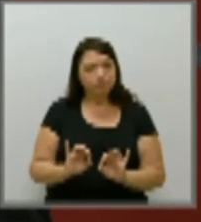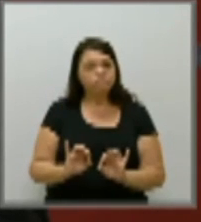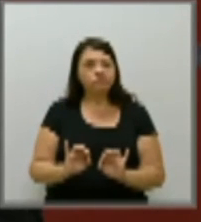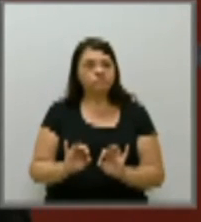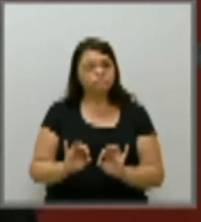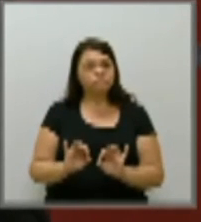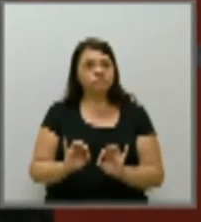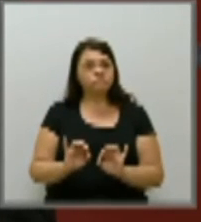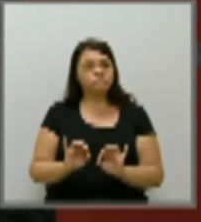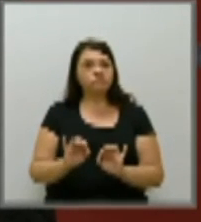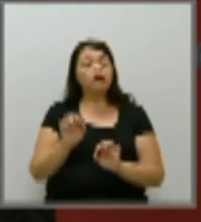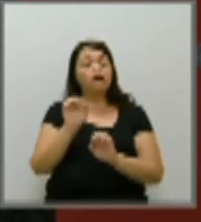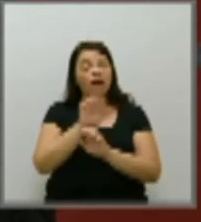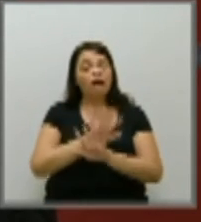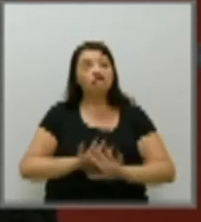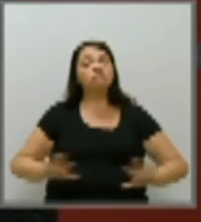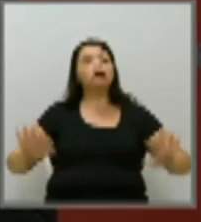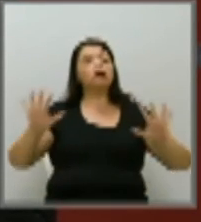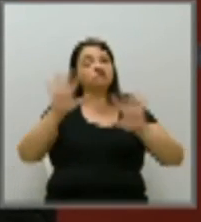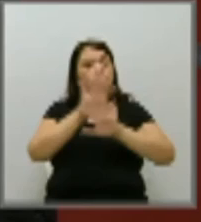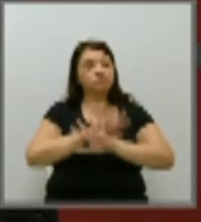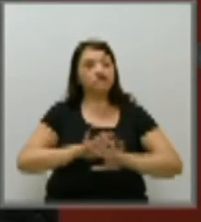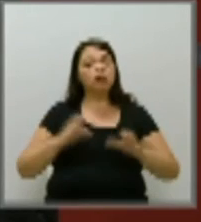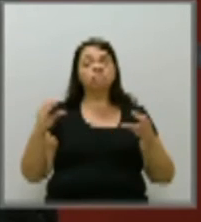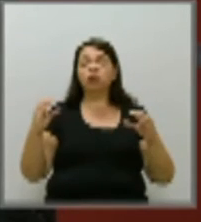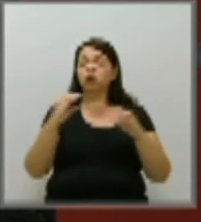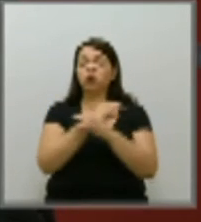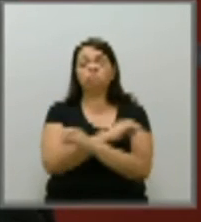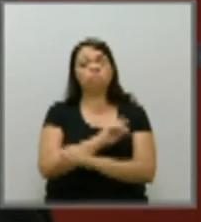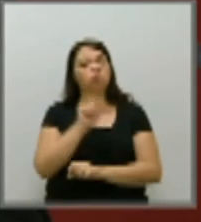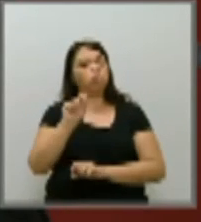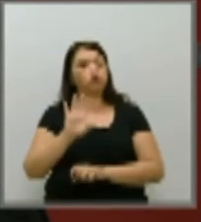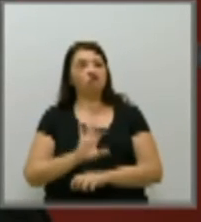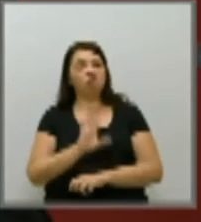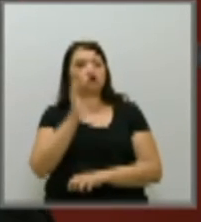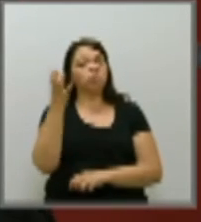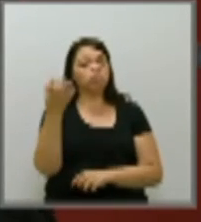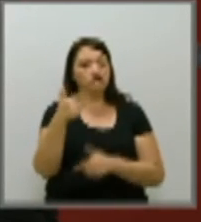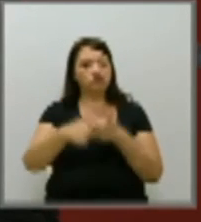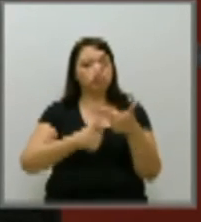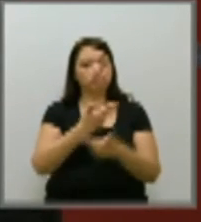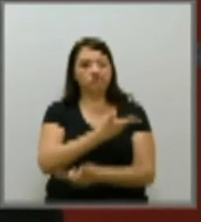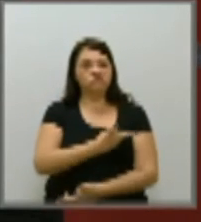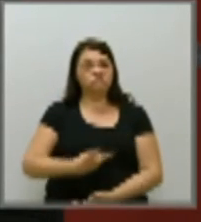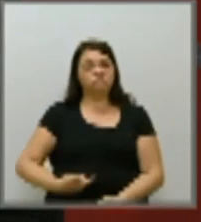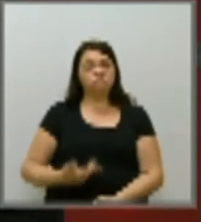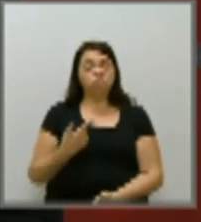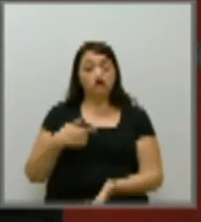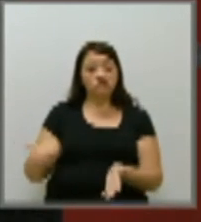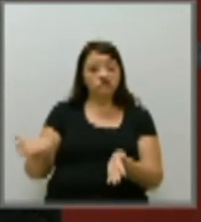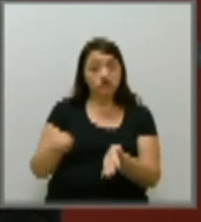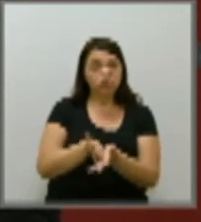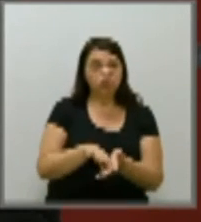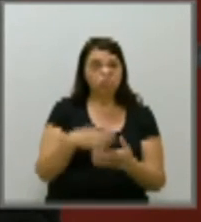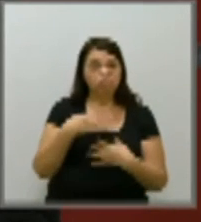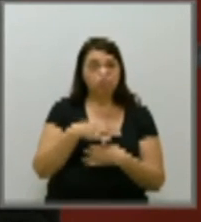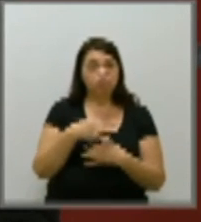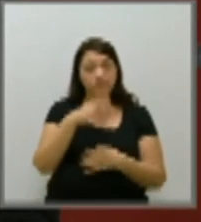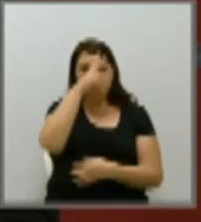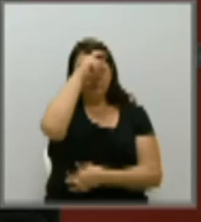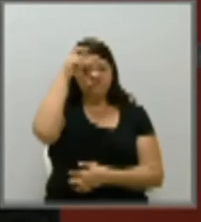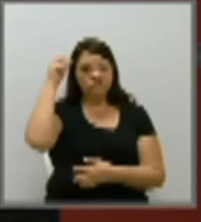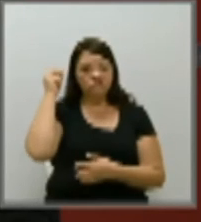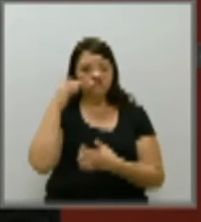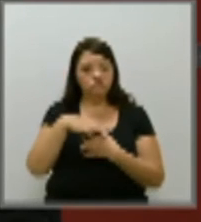eficaz é a transparência total do que acontece nos serviços públicos. Quando nós chegamos na prefeitura de Gravataí,